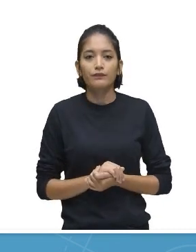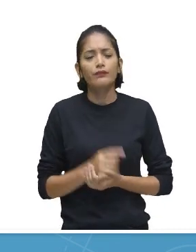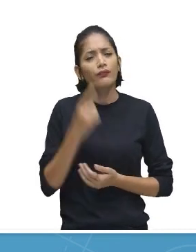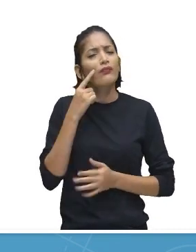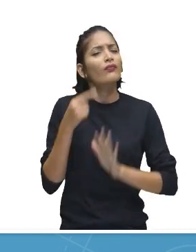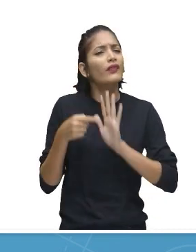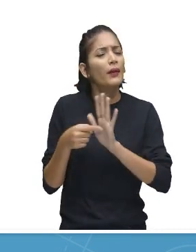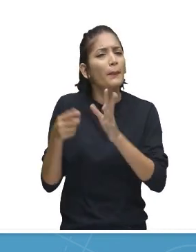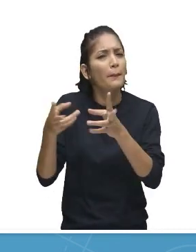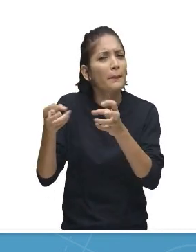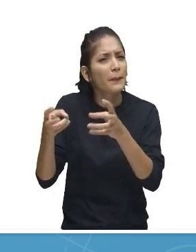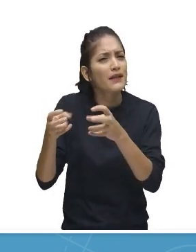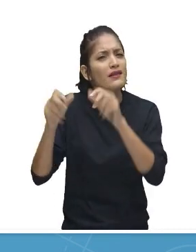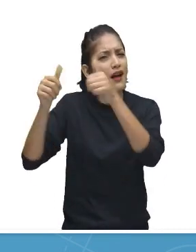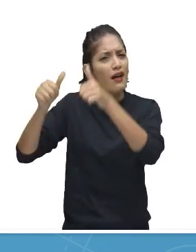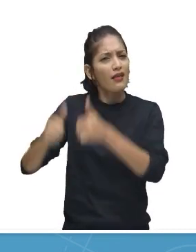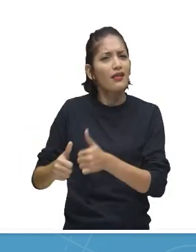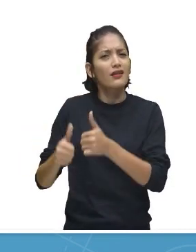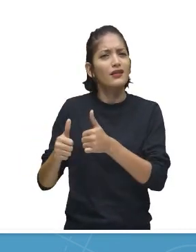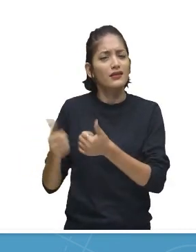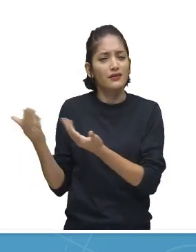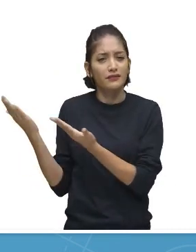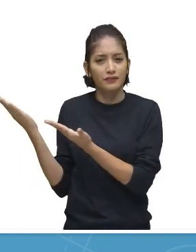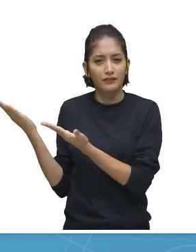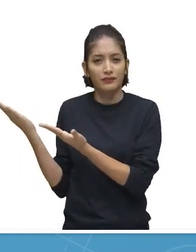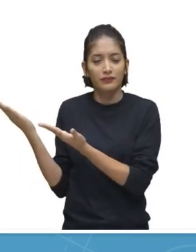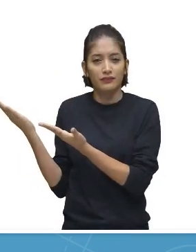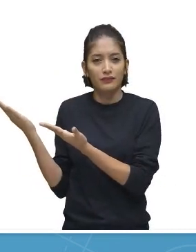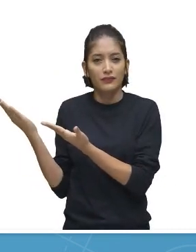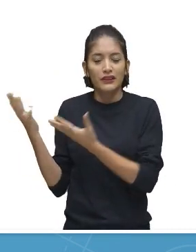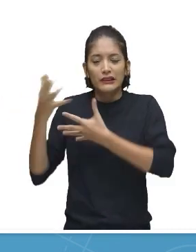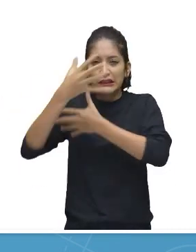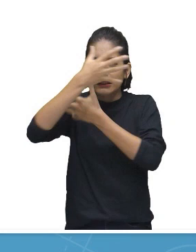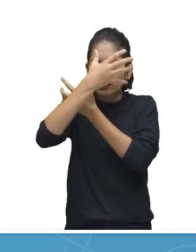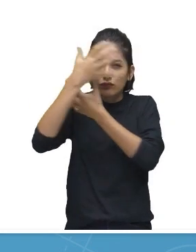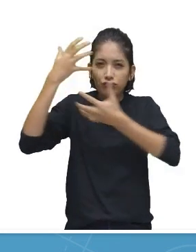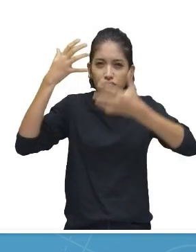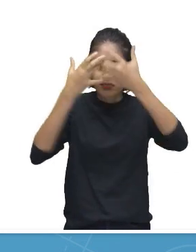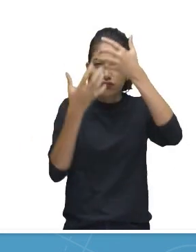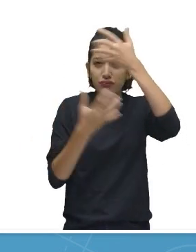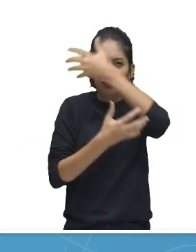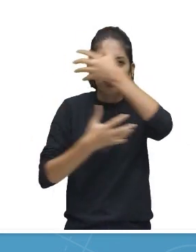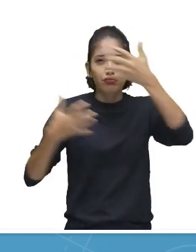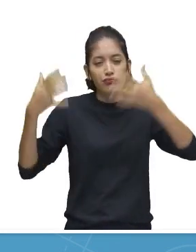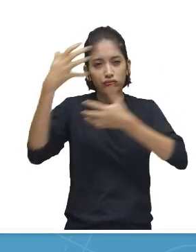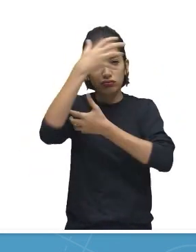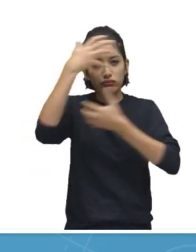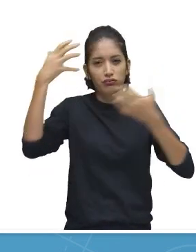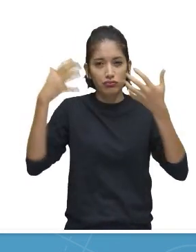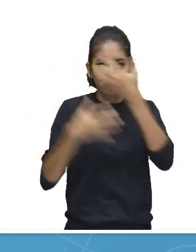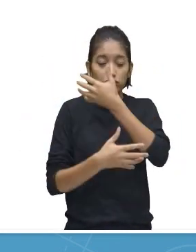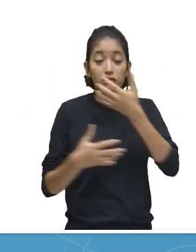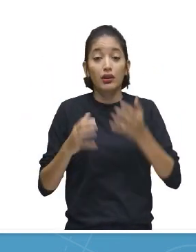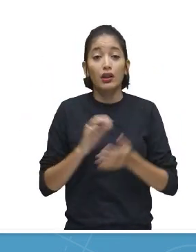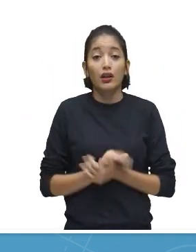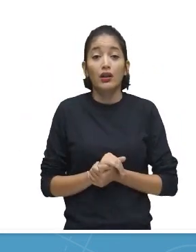Reparem, analisem essa obra. Ela está toda fragmentada. O artista, ele no